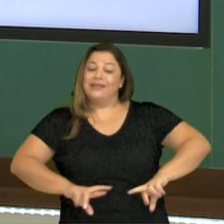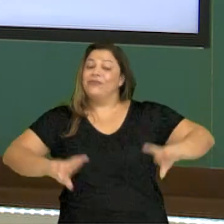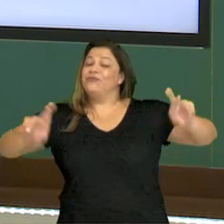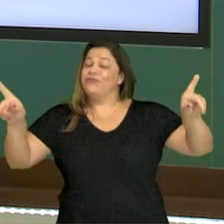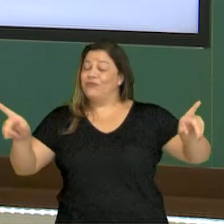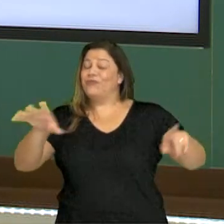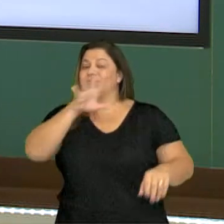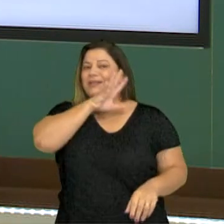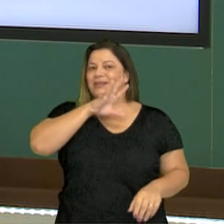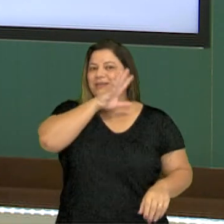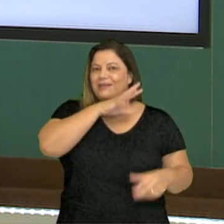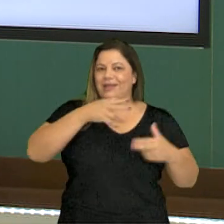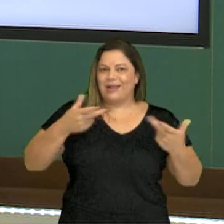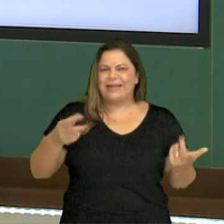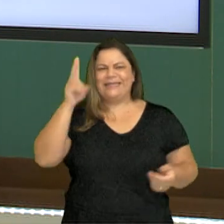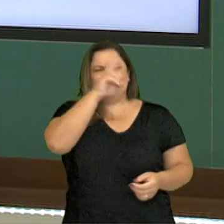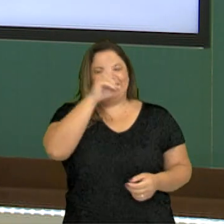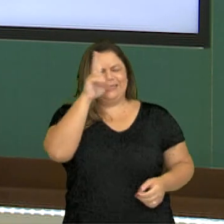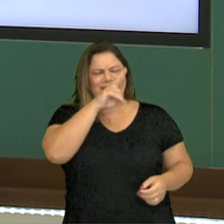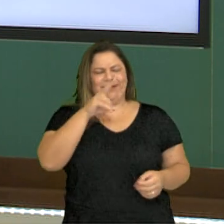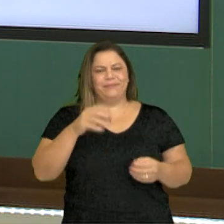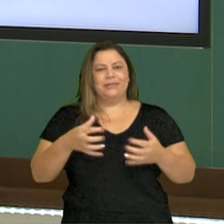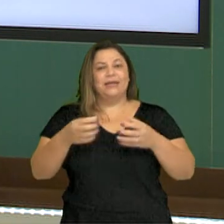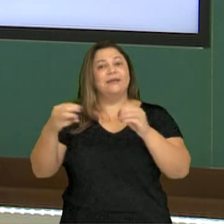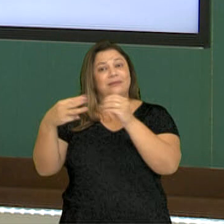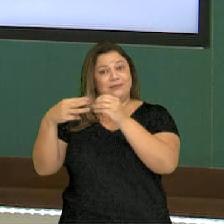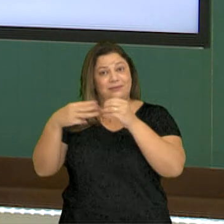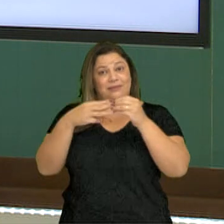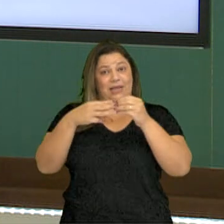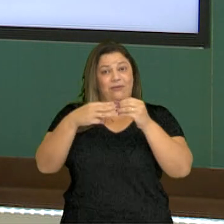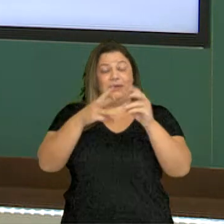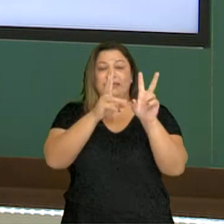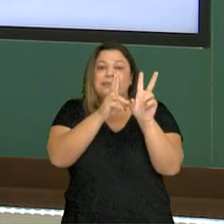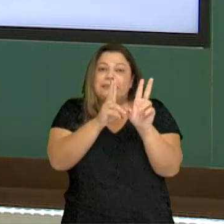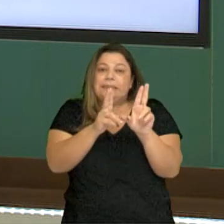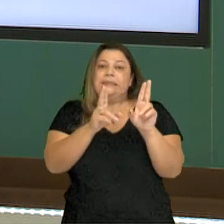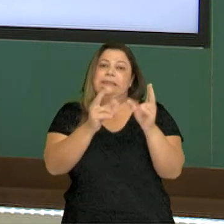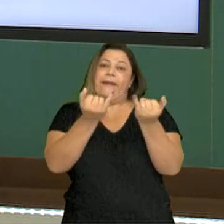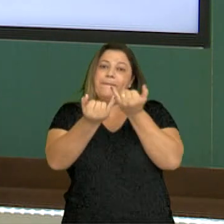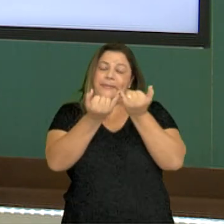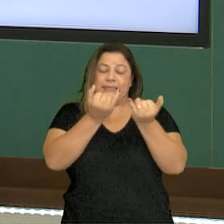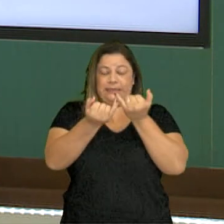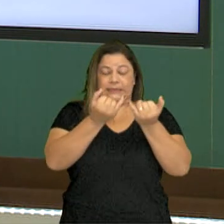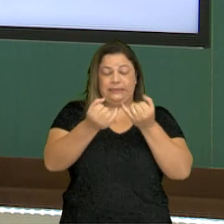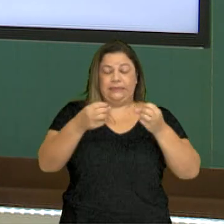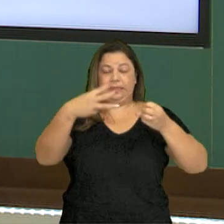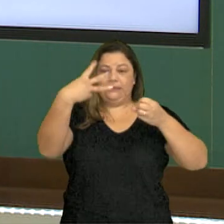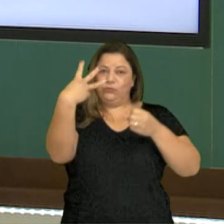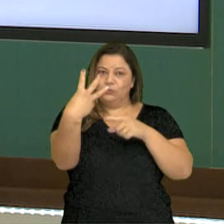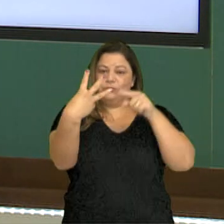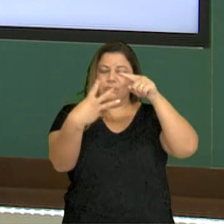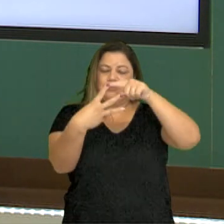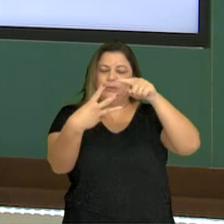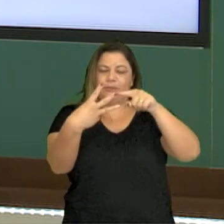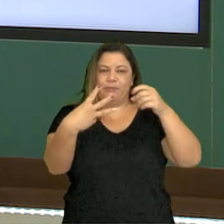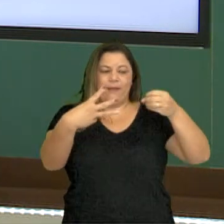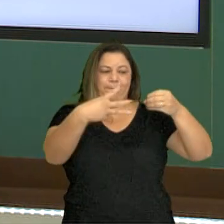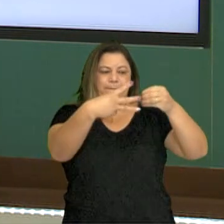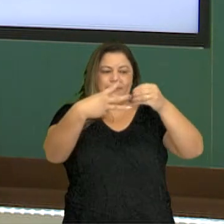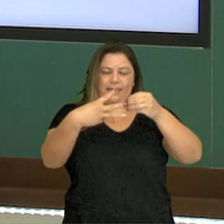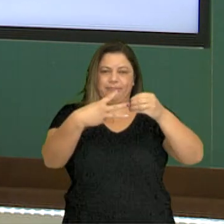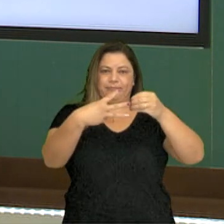animais. Lembram que células animais e vegetais têm estruturas em comum: membrana plasmática, citoplasma e material